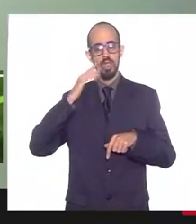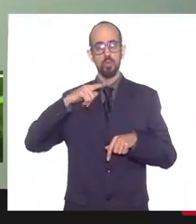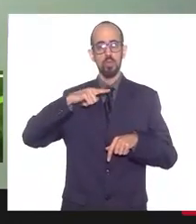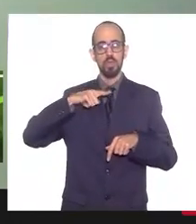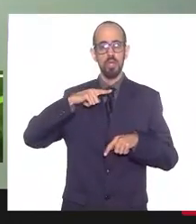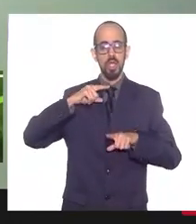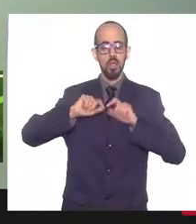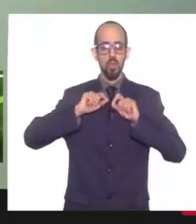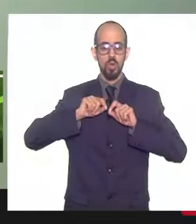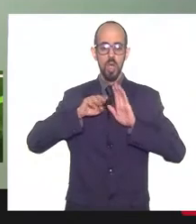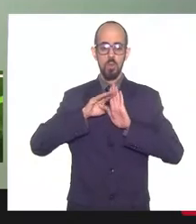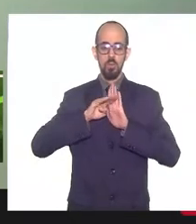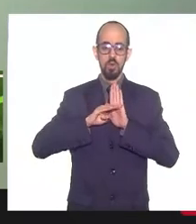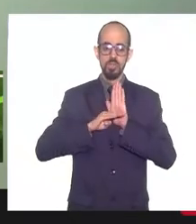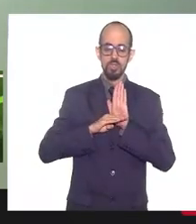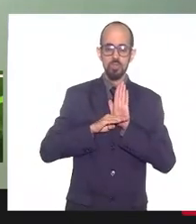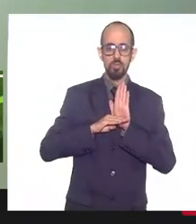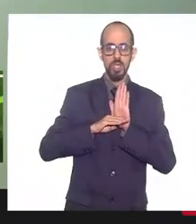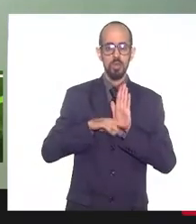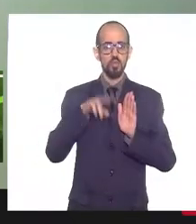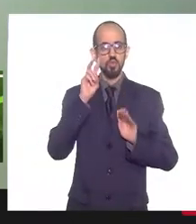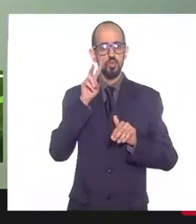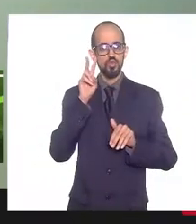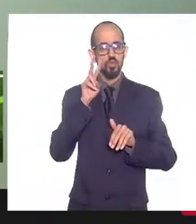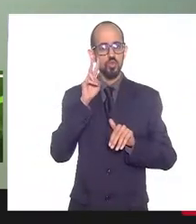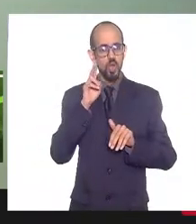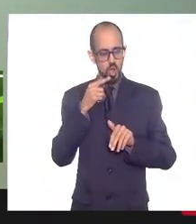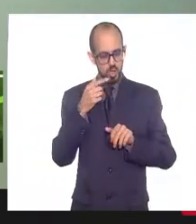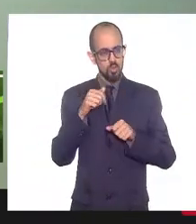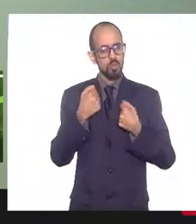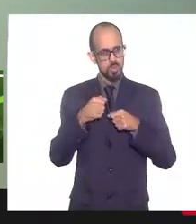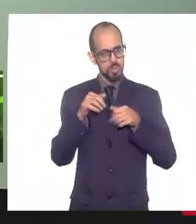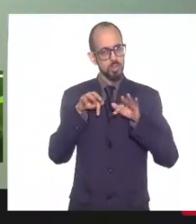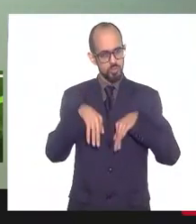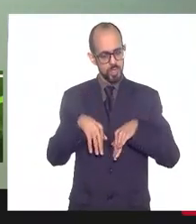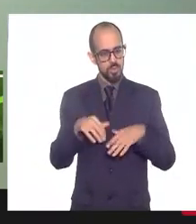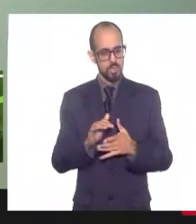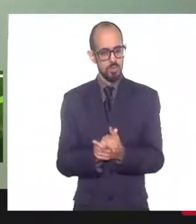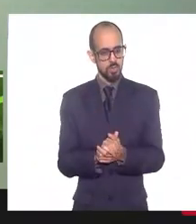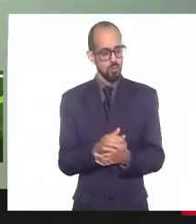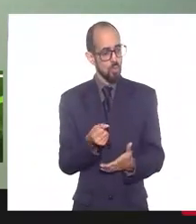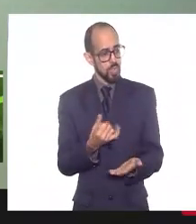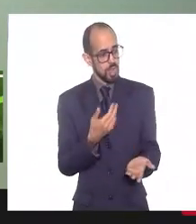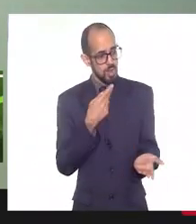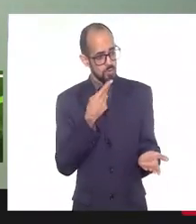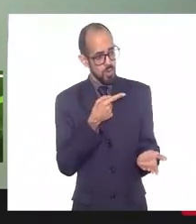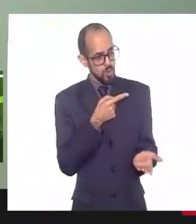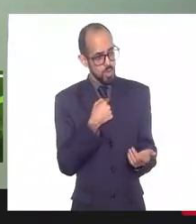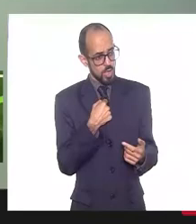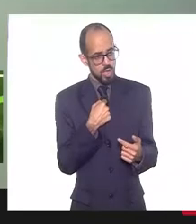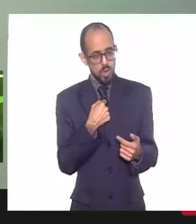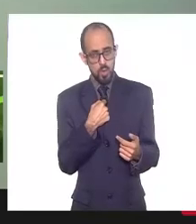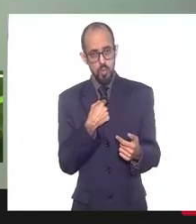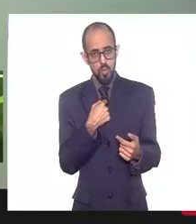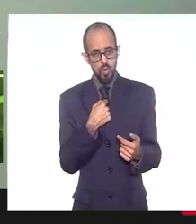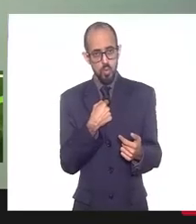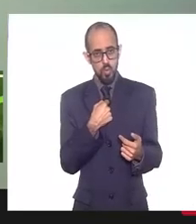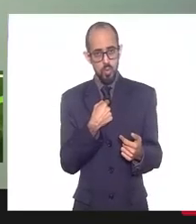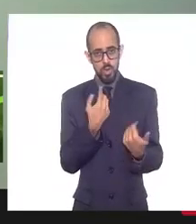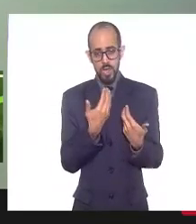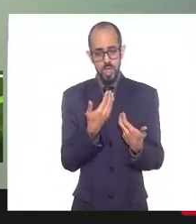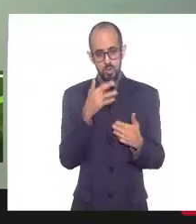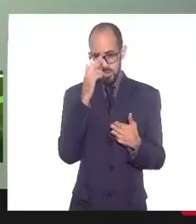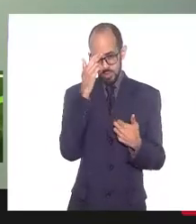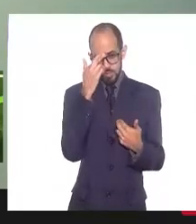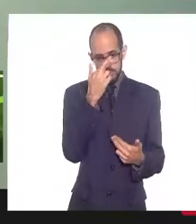há um procedimento histórico a ser concluído. E aí, quando ela disse, olha, eu quero respeitar a